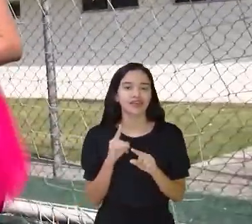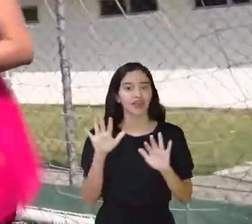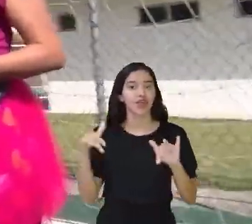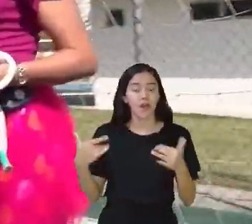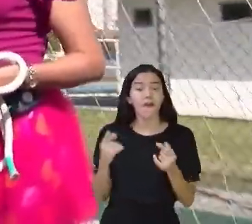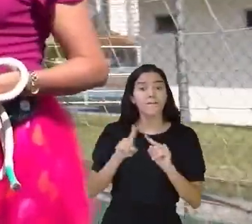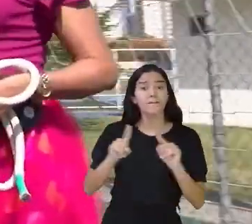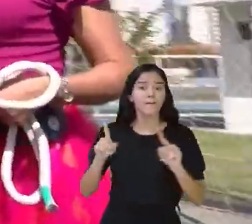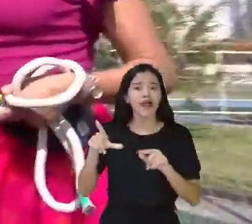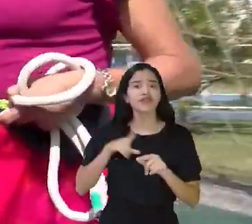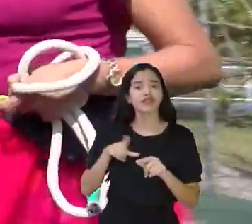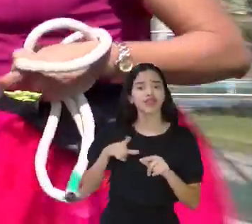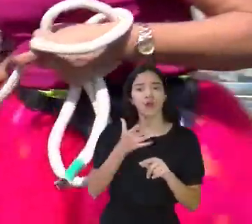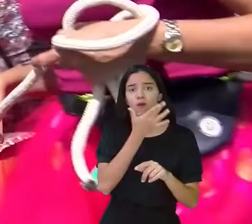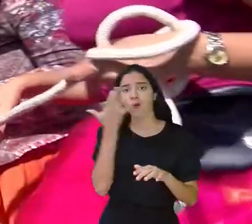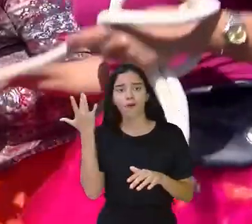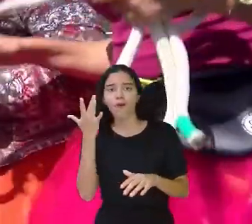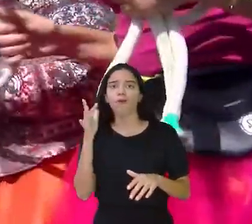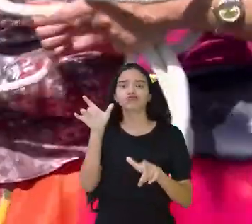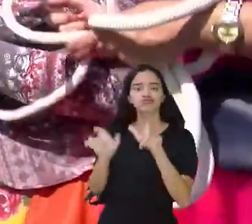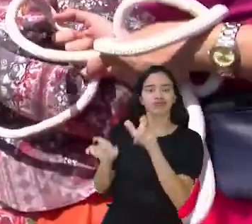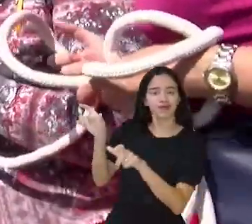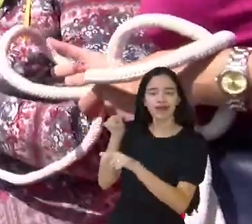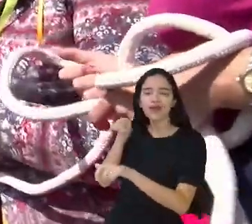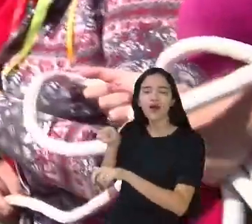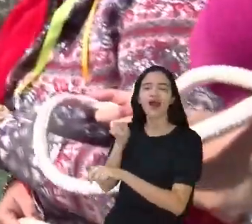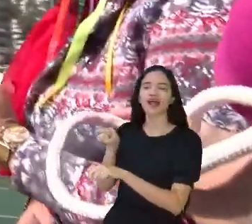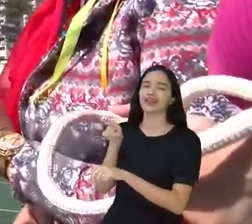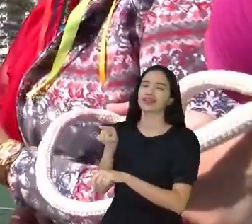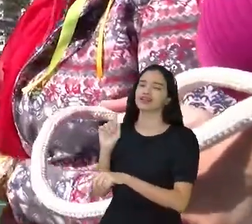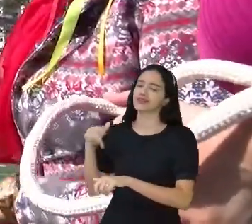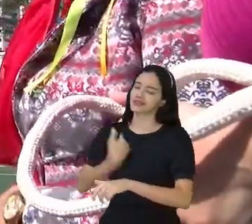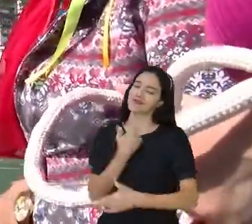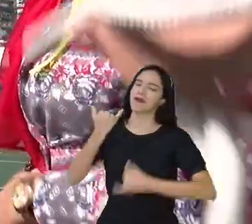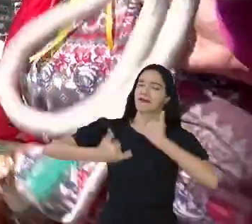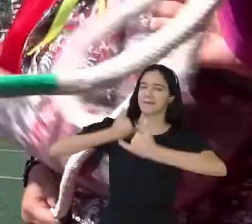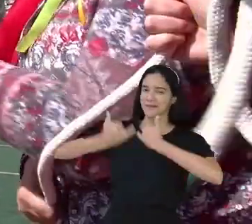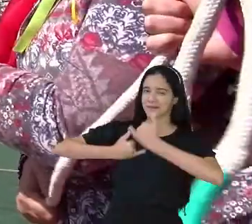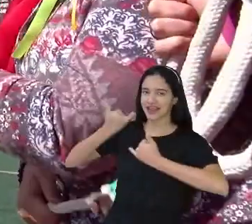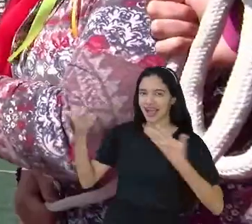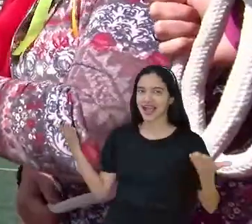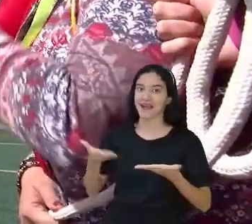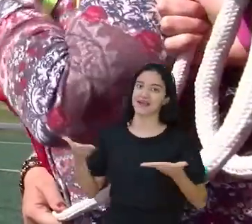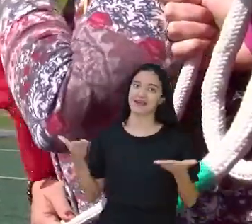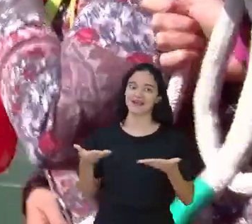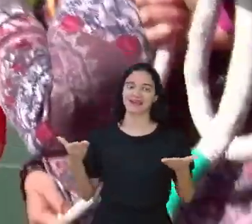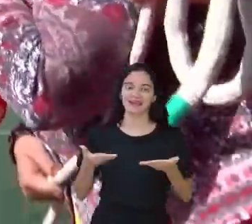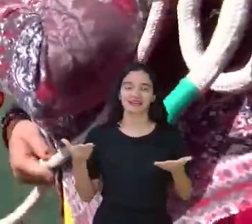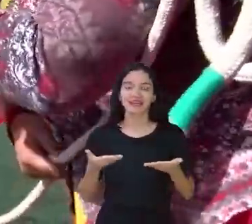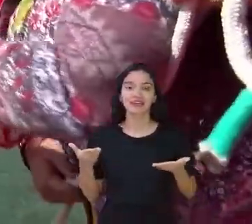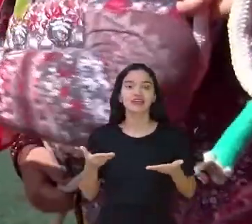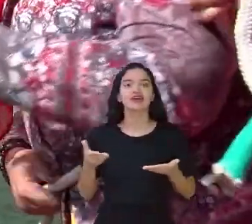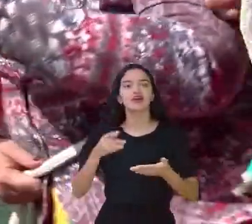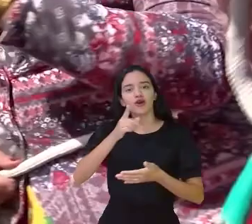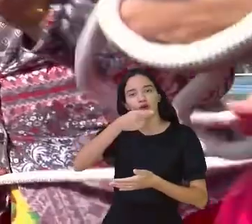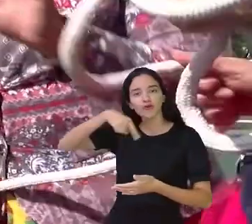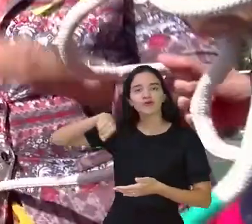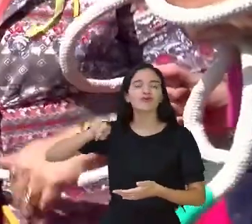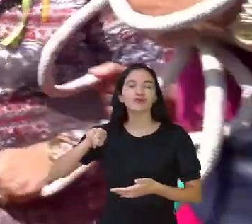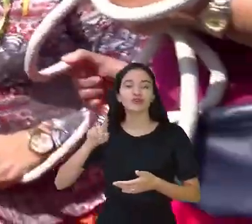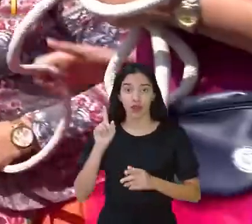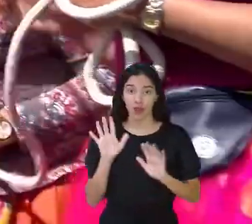tem outras pessoas ali. E a gente vai brincar com eles agora. Então, vocês podem vocês ajudarem.